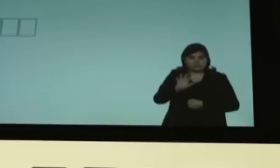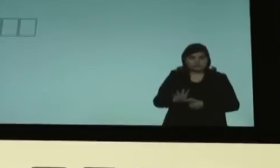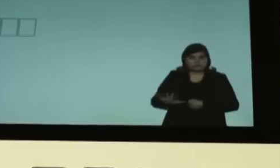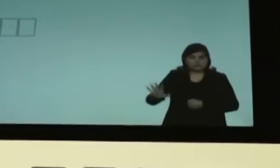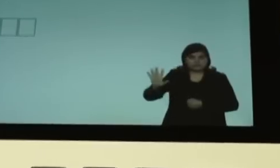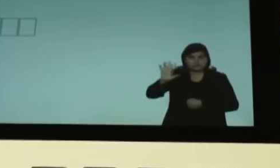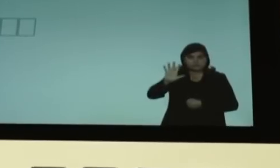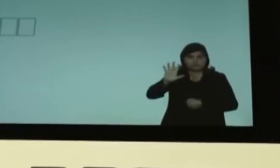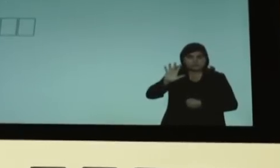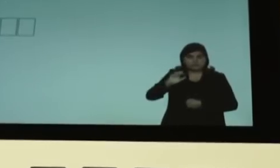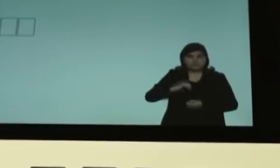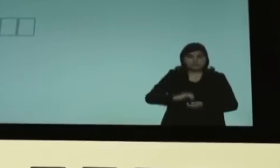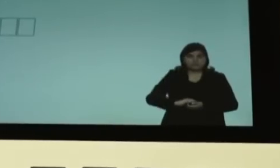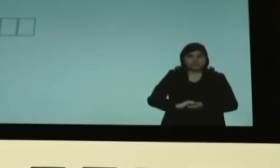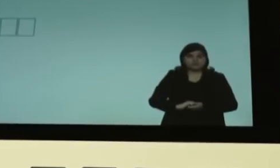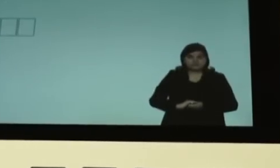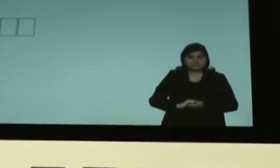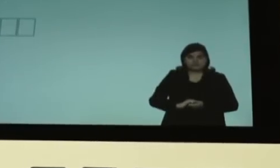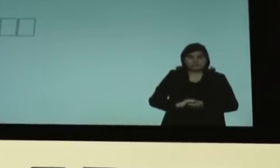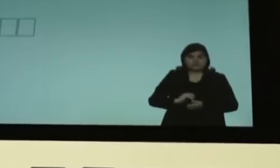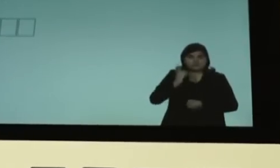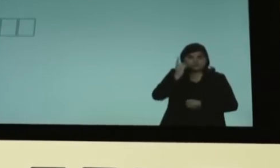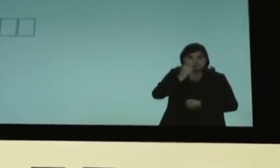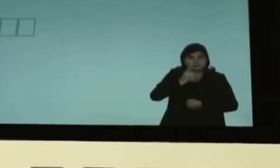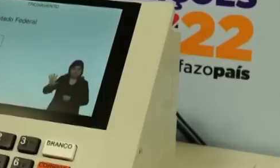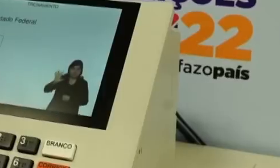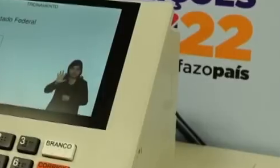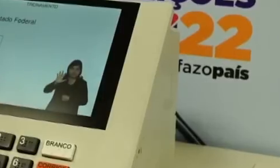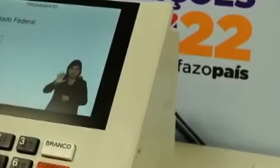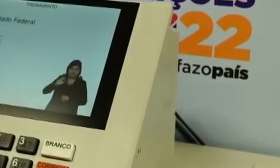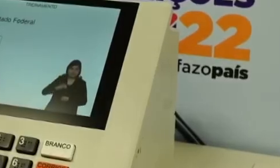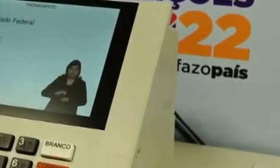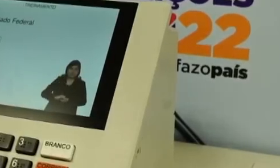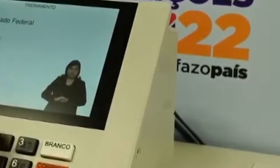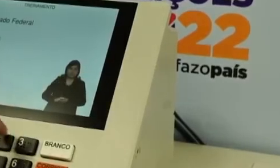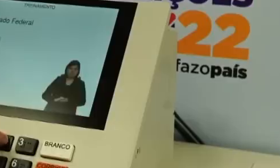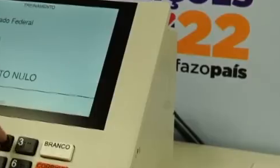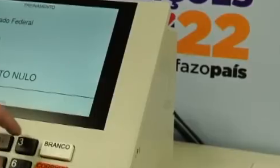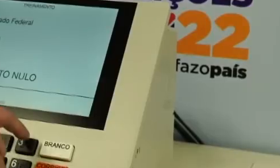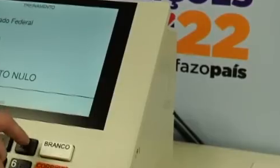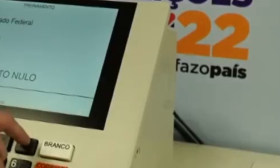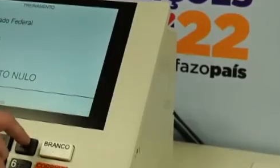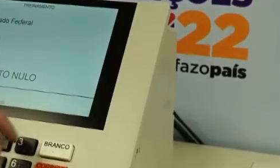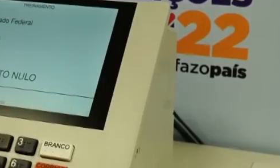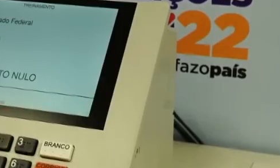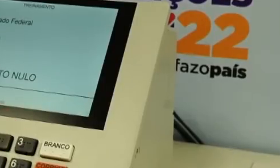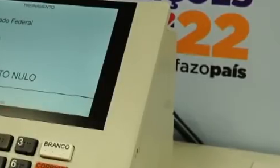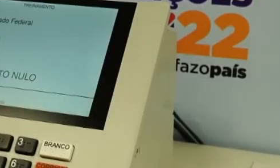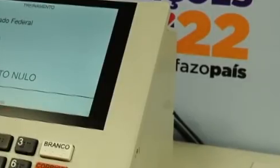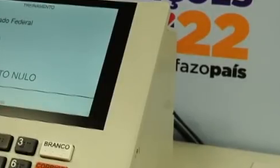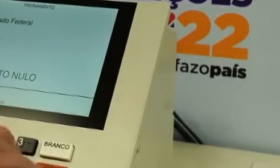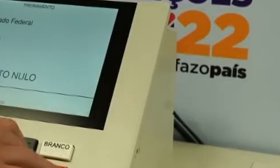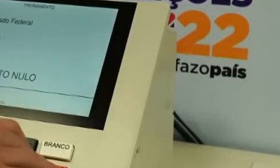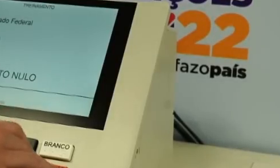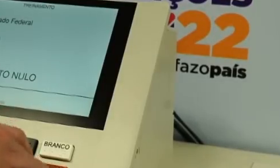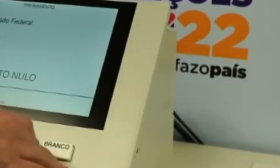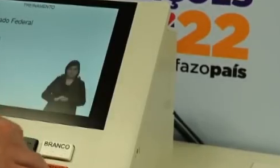delicioso e por conta disso eu vou pagar R$50. Não, você só paga quando você sabe que a coisa não é tão boa quanto